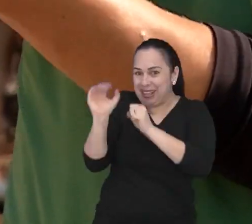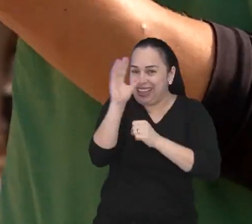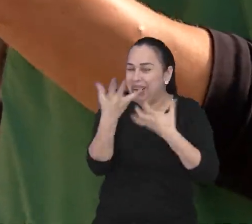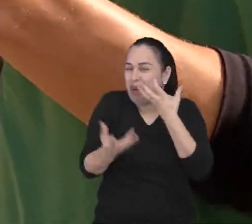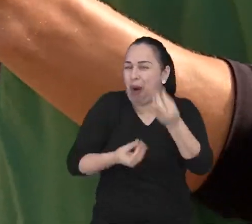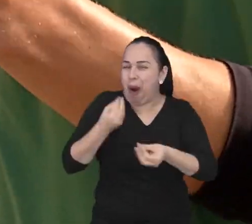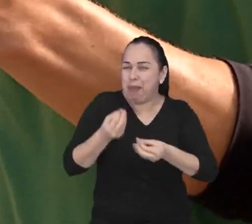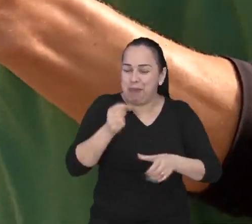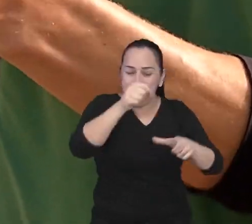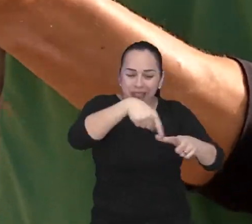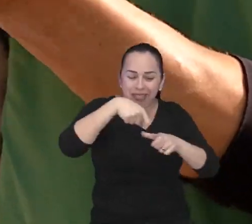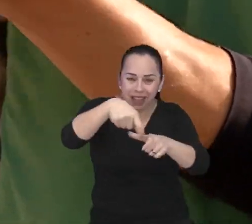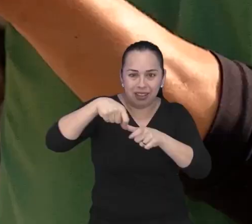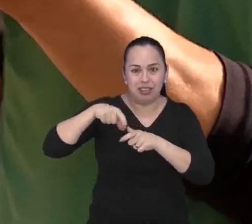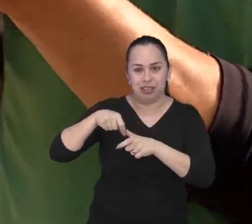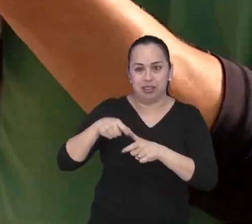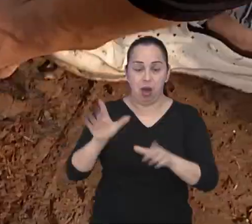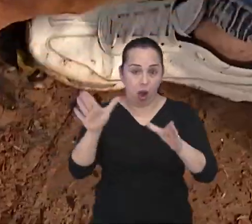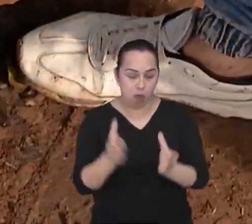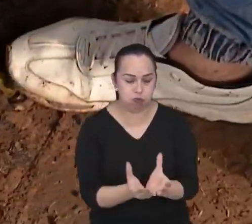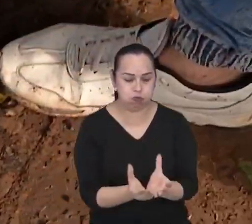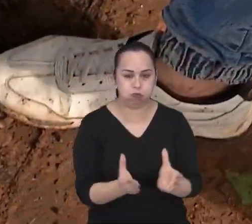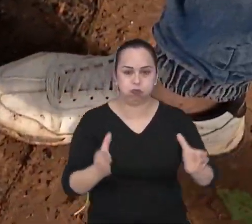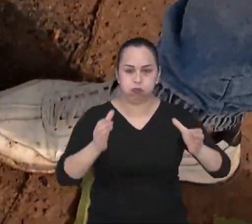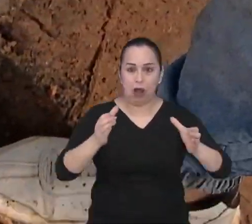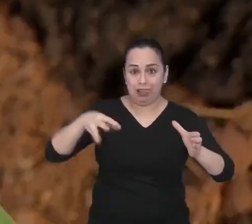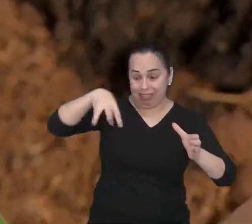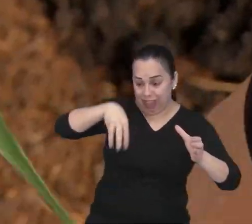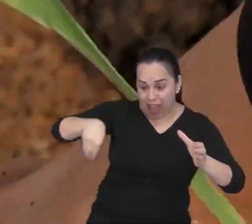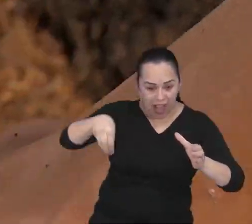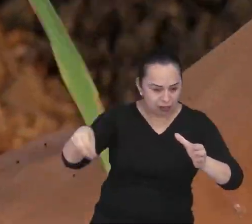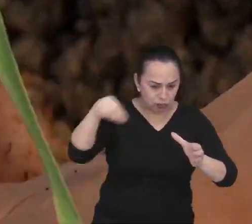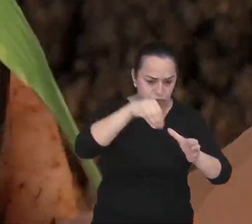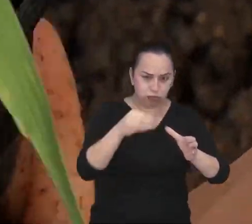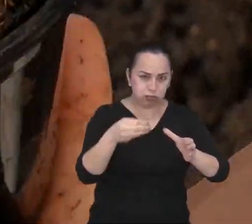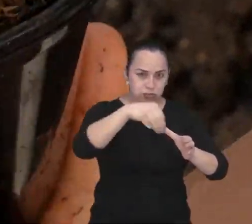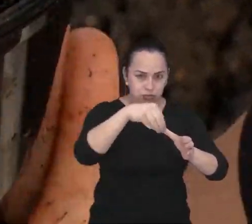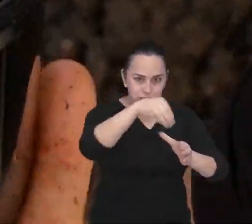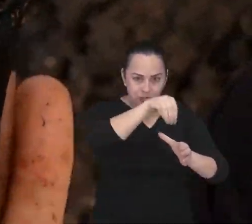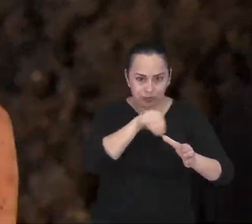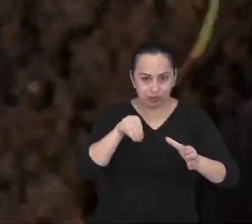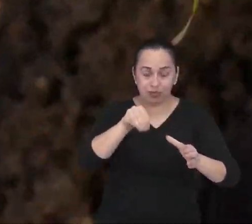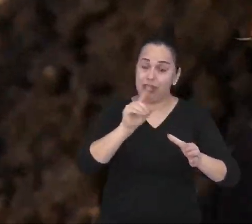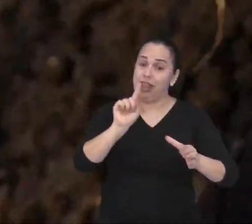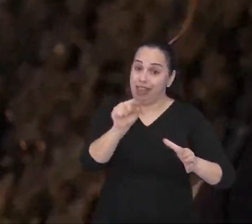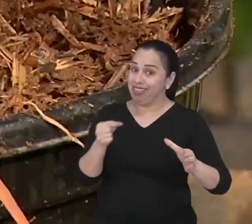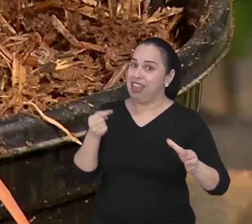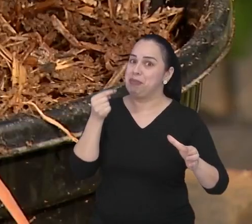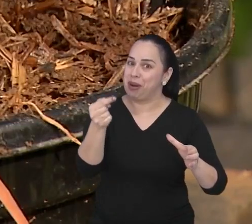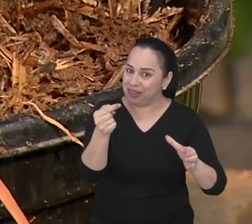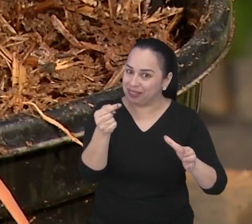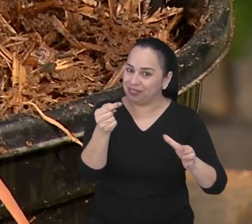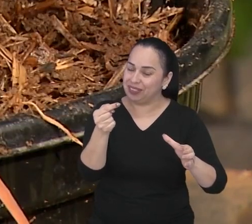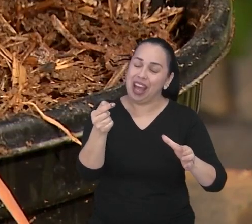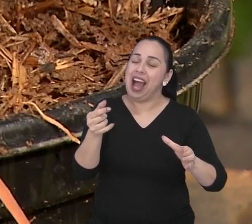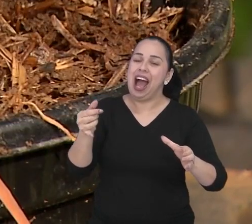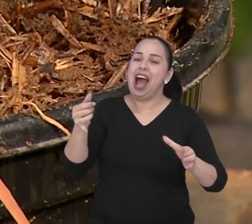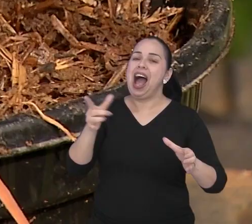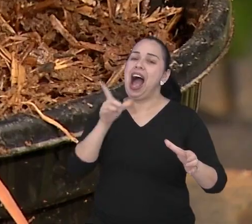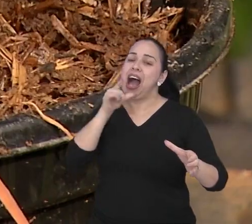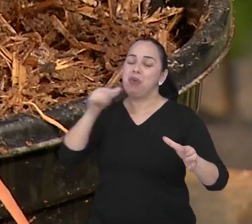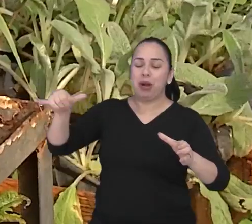vamos aprender como plantar uma citronela. Muda no vaso, terra, de preferência adubada, e